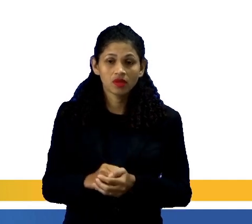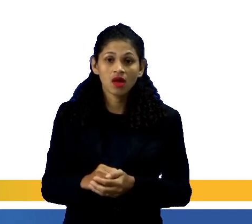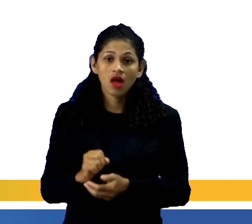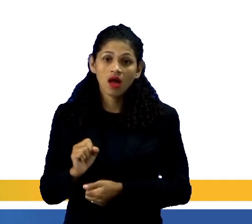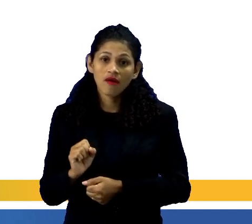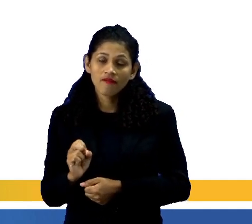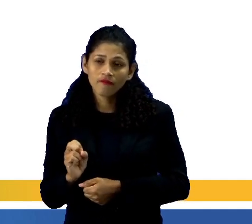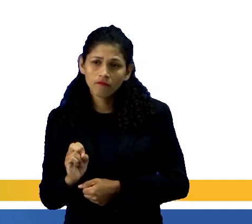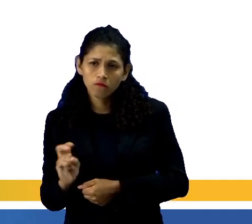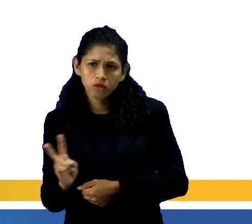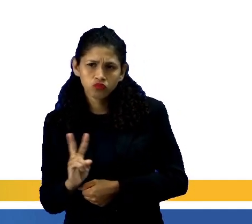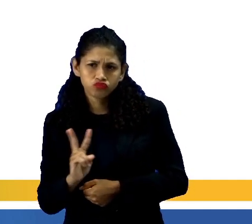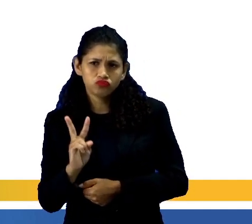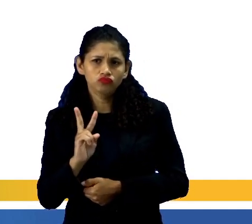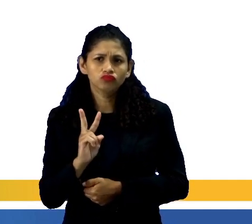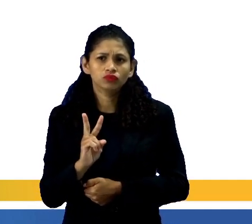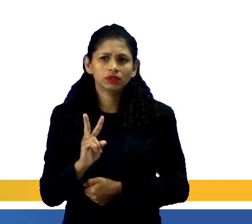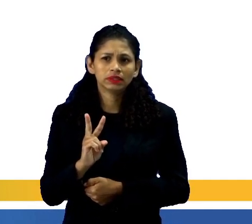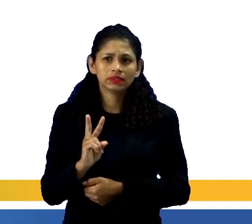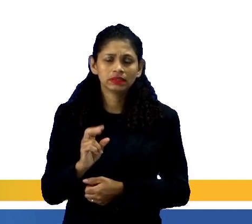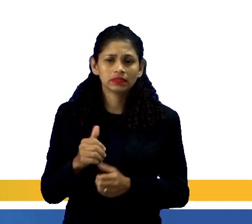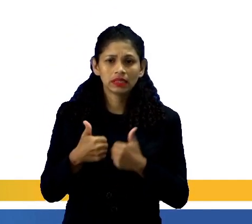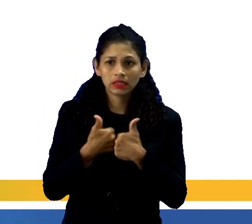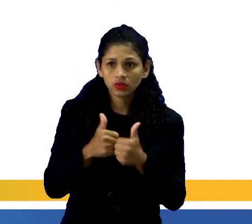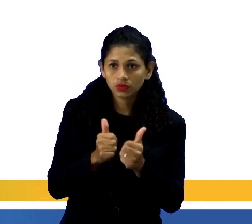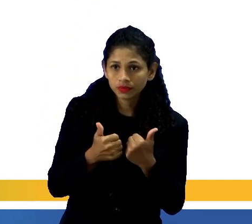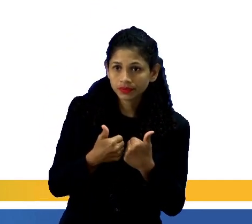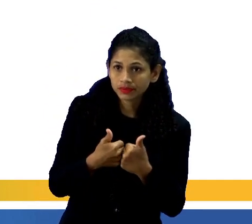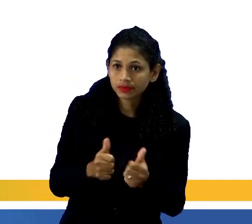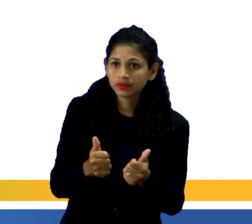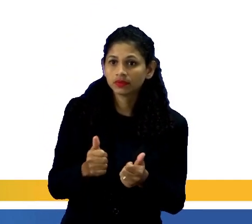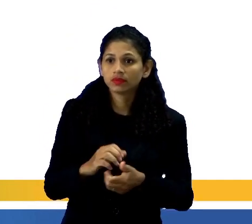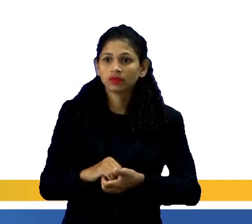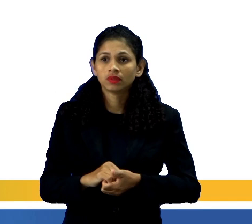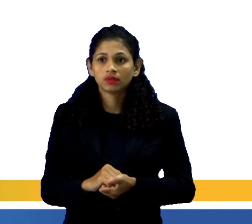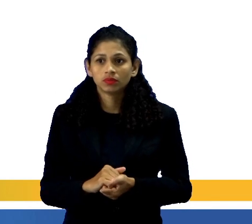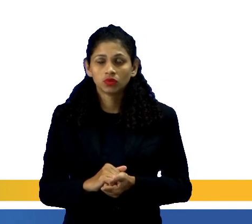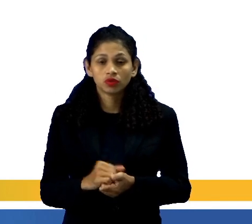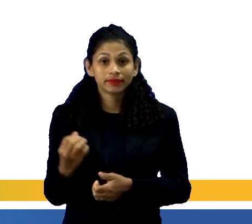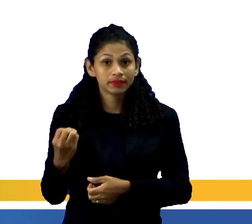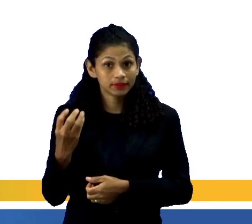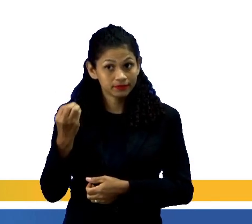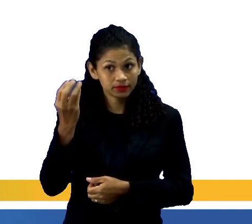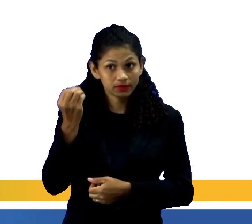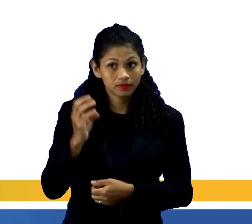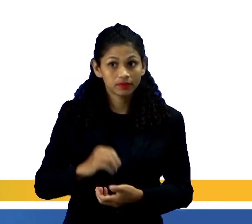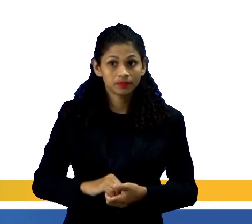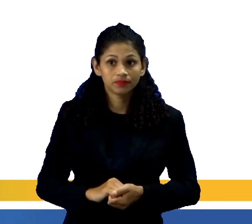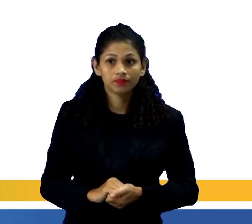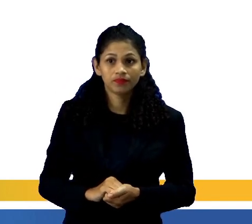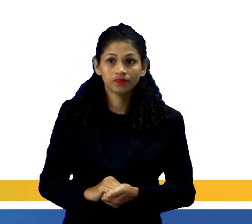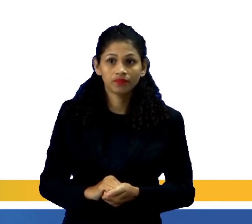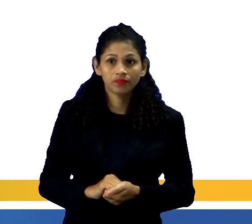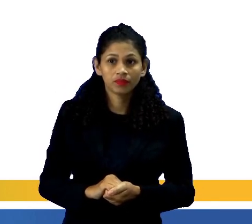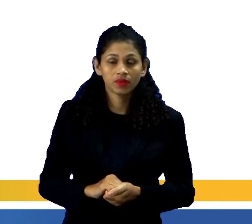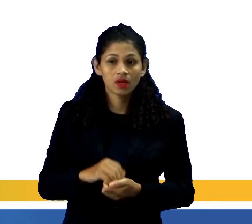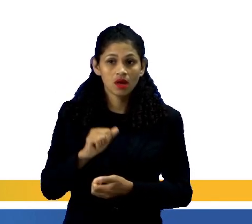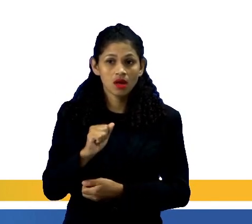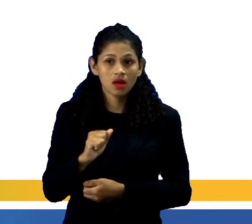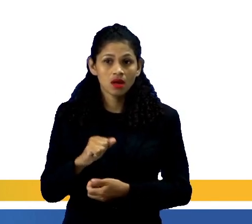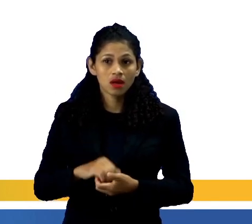de viagem. Essas duas grandezas são: letra A, completamente